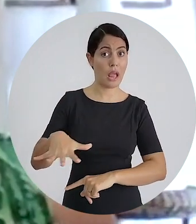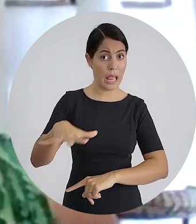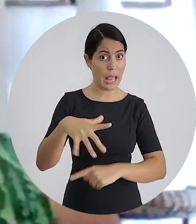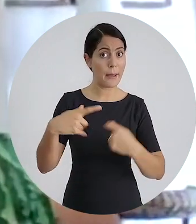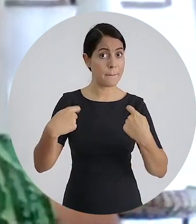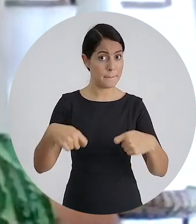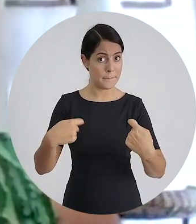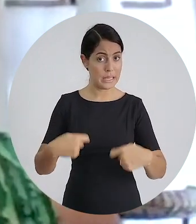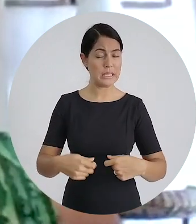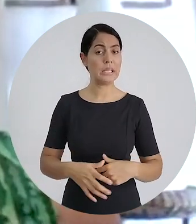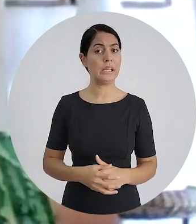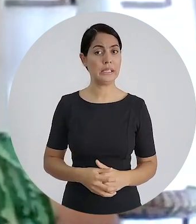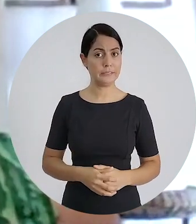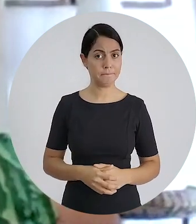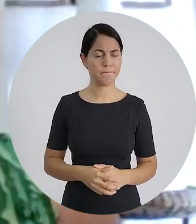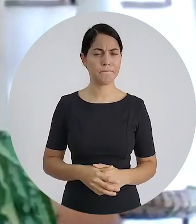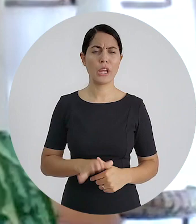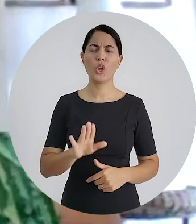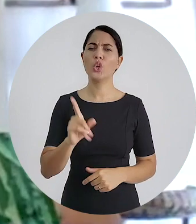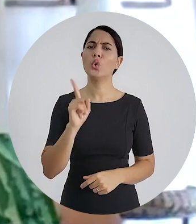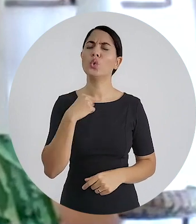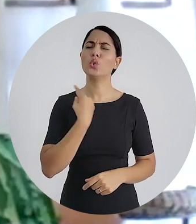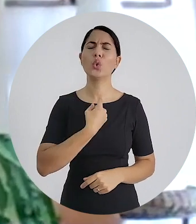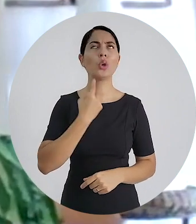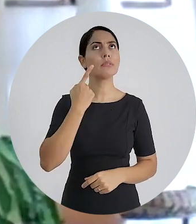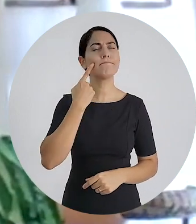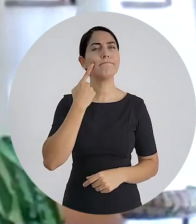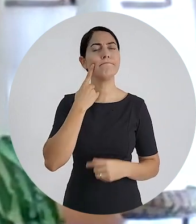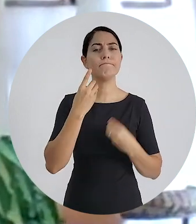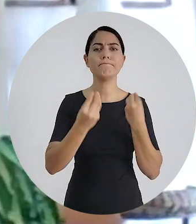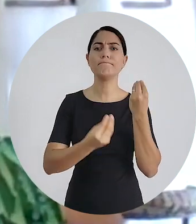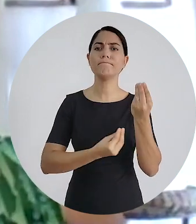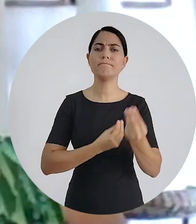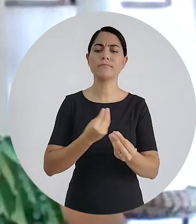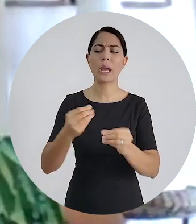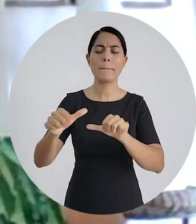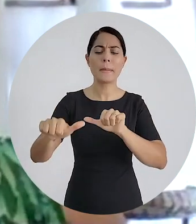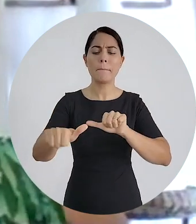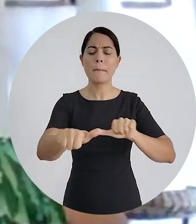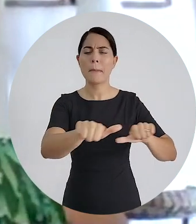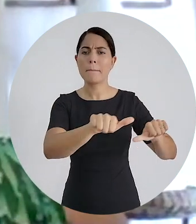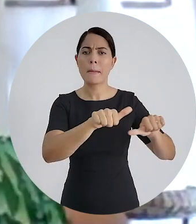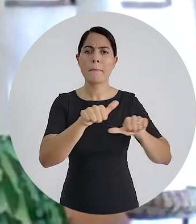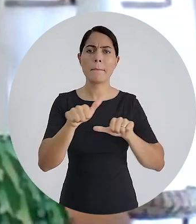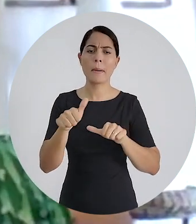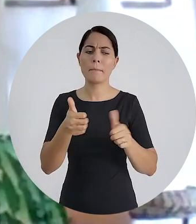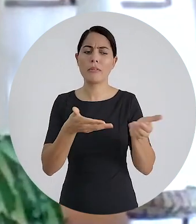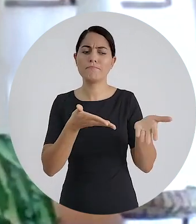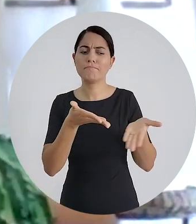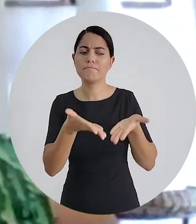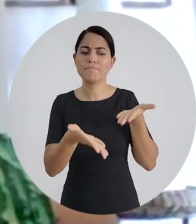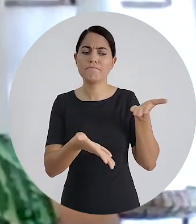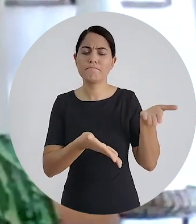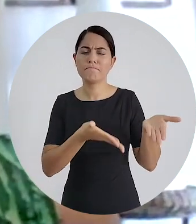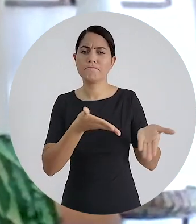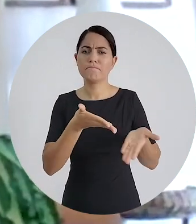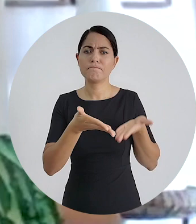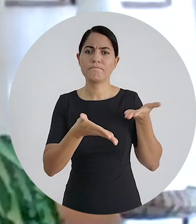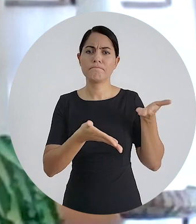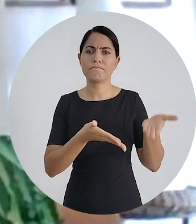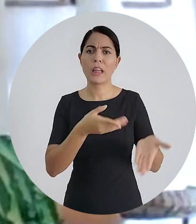responsabilidade social, ou seja, como analisar e como avaliar o